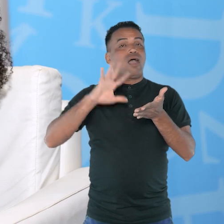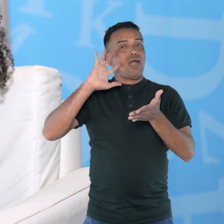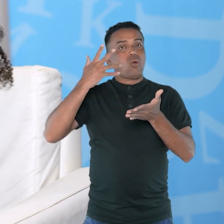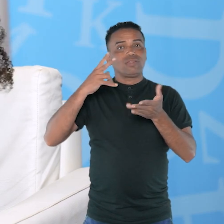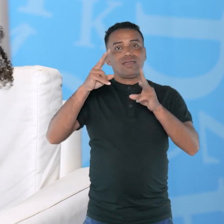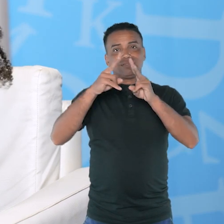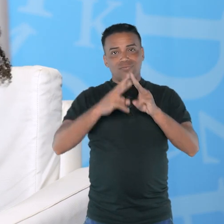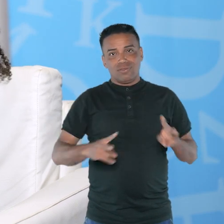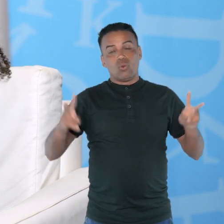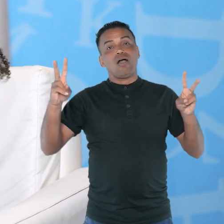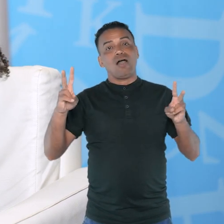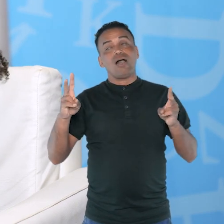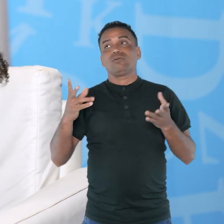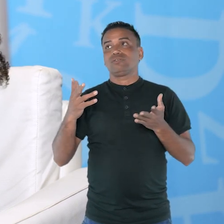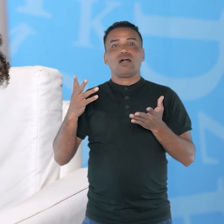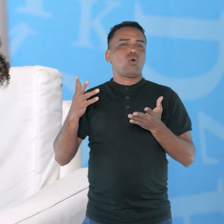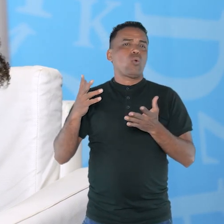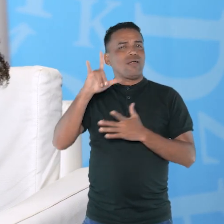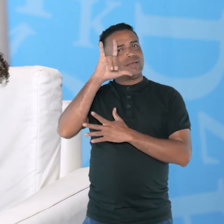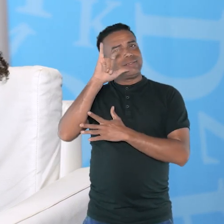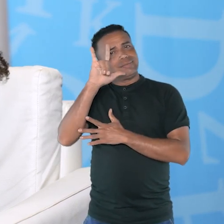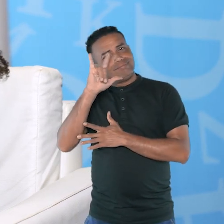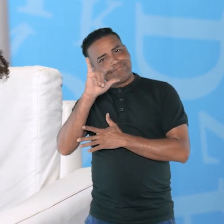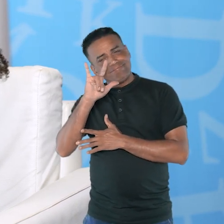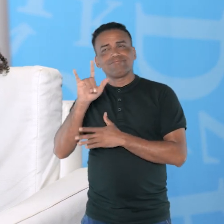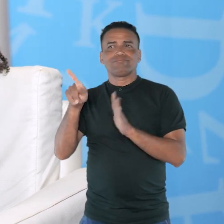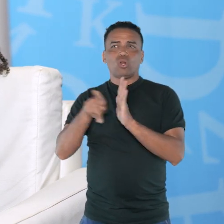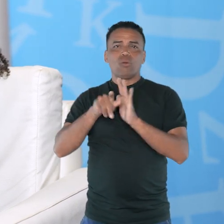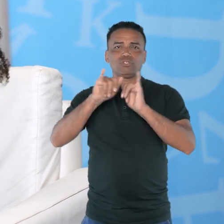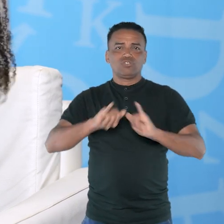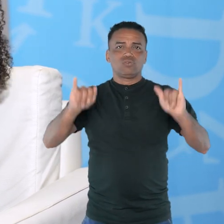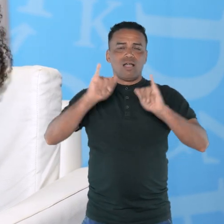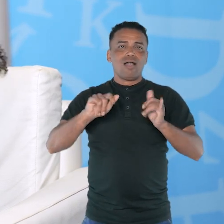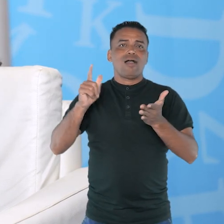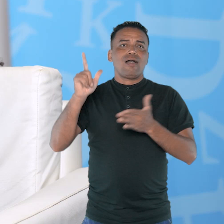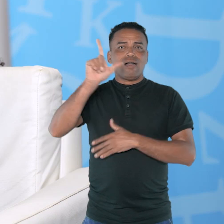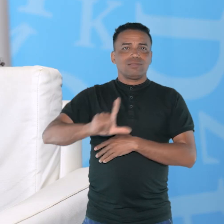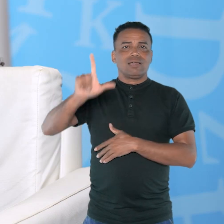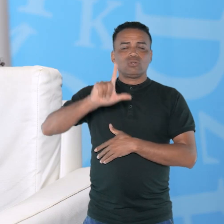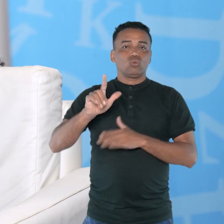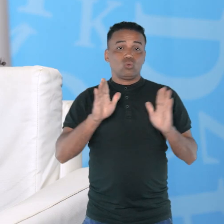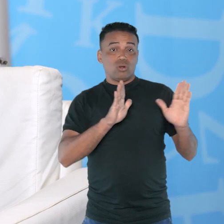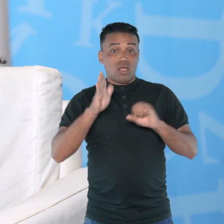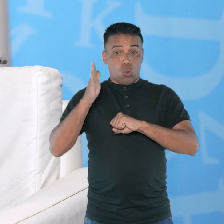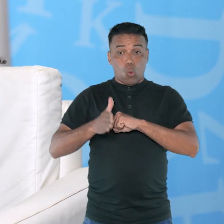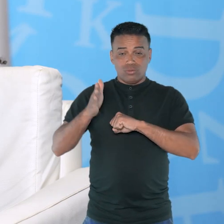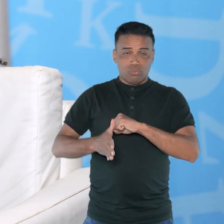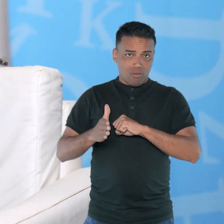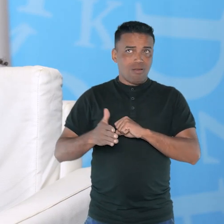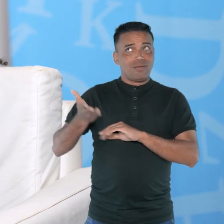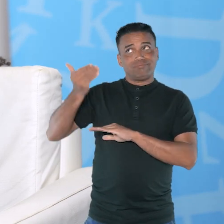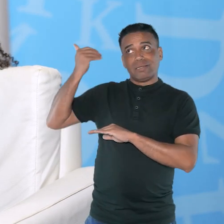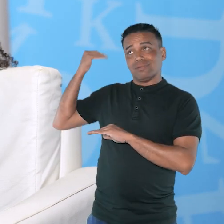gente tem páginas no Instagram dedicadas a divulgar literatura contemporânea ou literaturas de outros tempos também. Tem